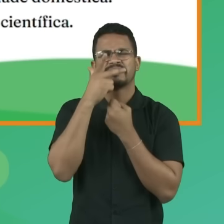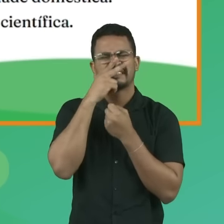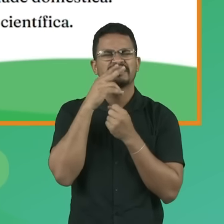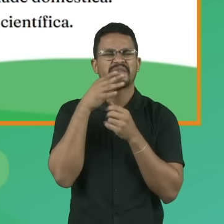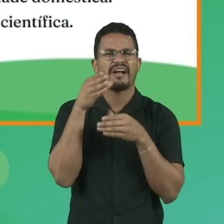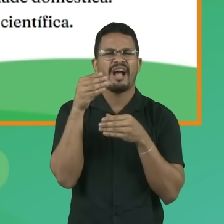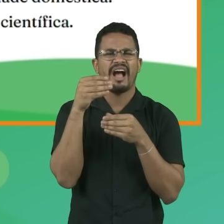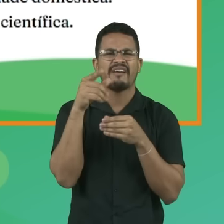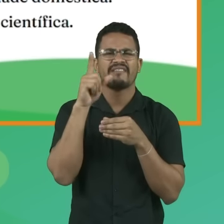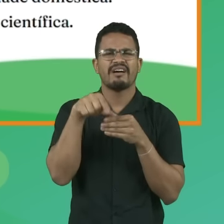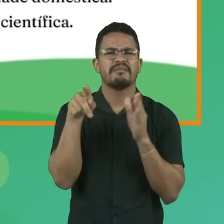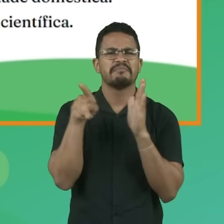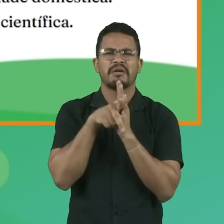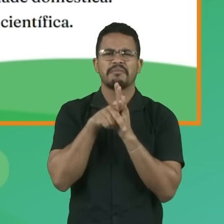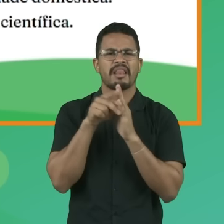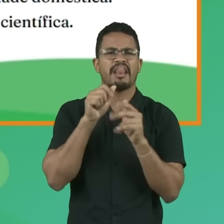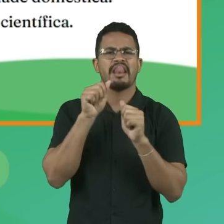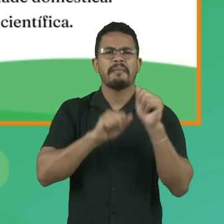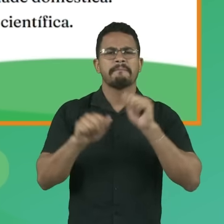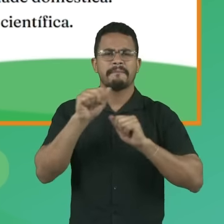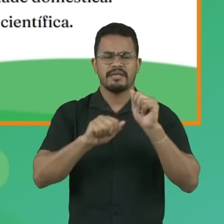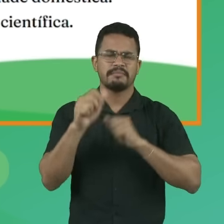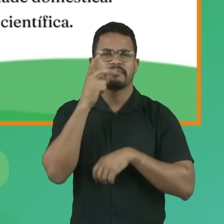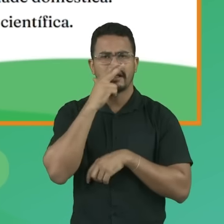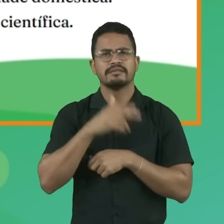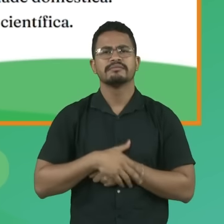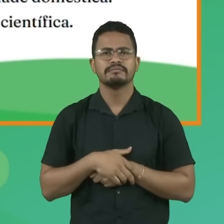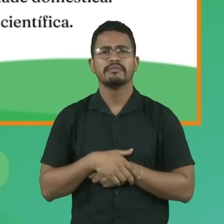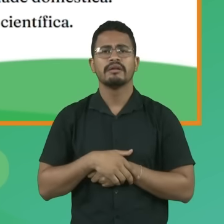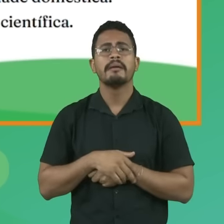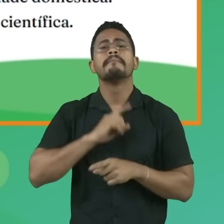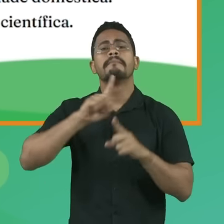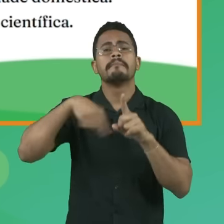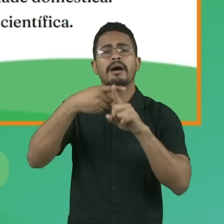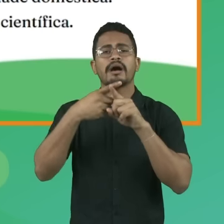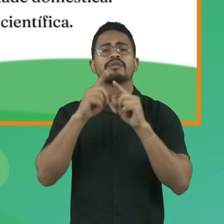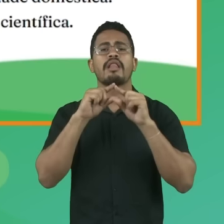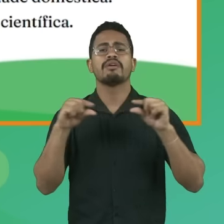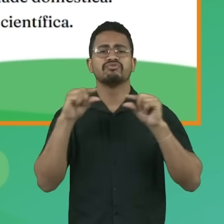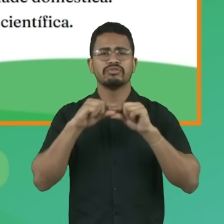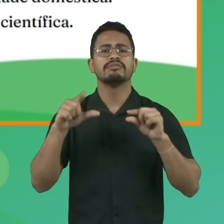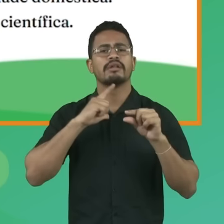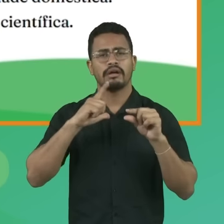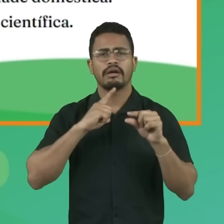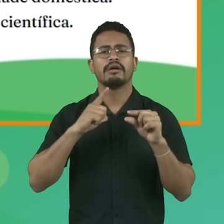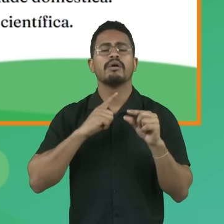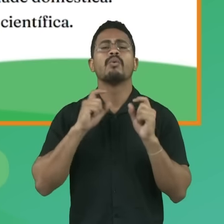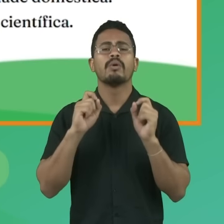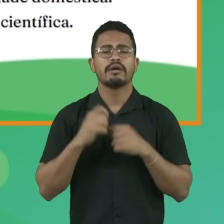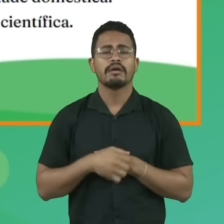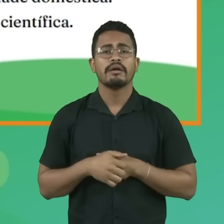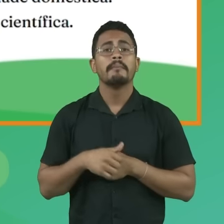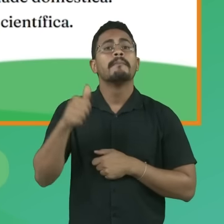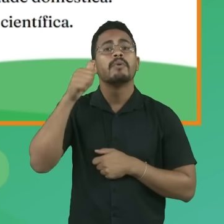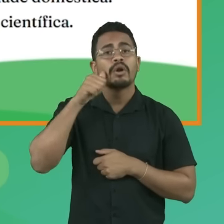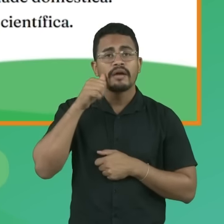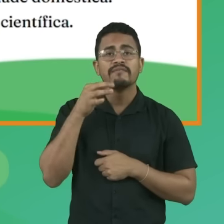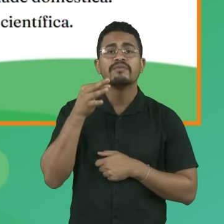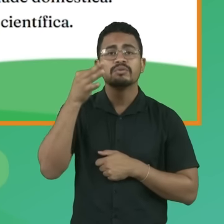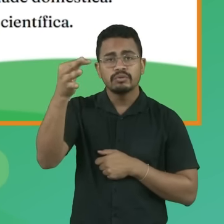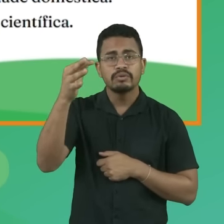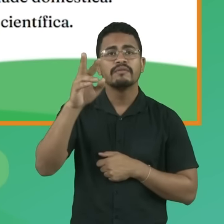enfim, né? De produto de limpeza. E aí ainda tem a tradução, né? Do que vem escrito, as mulheres do futuro